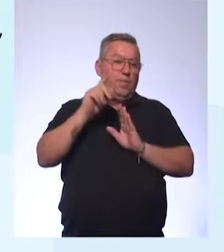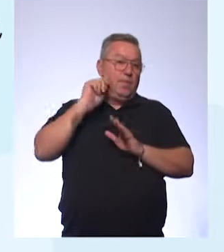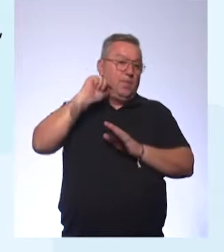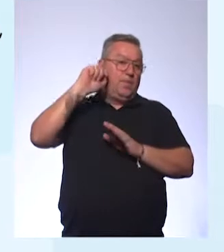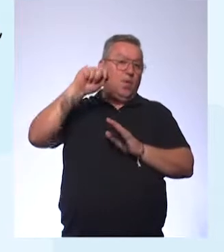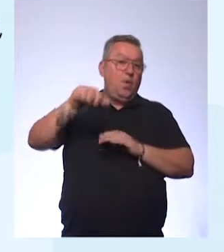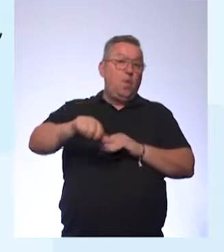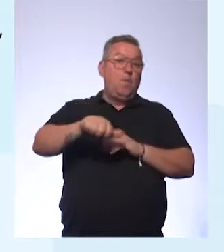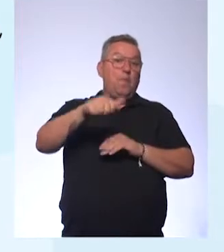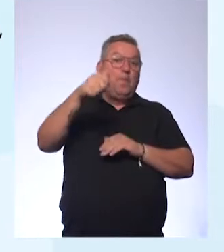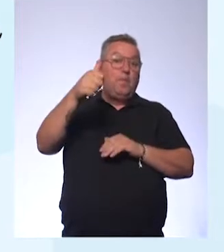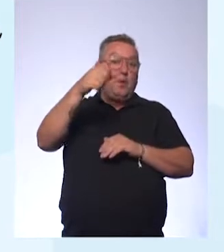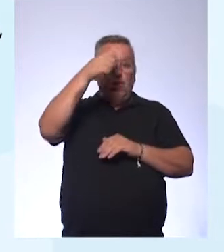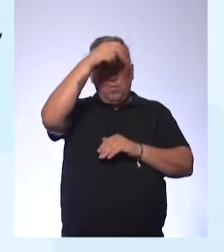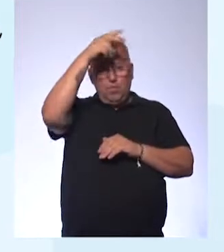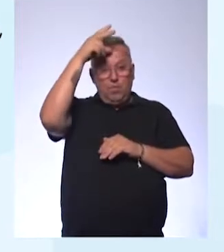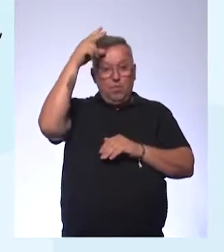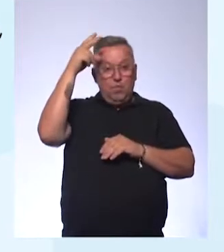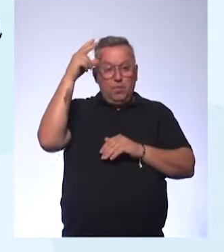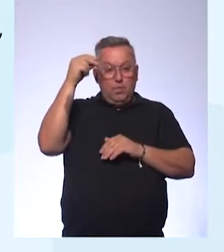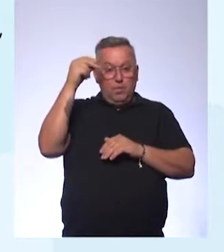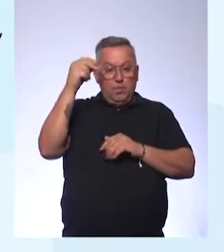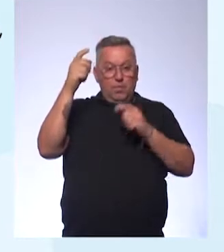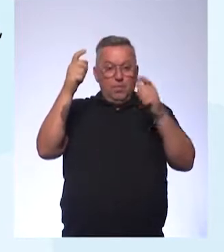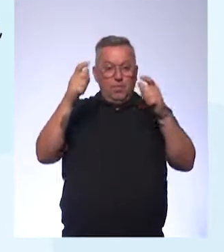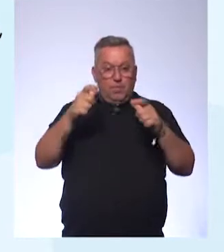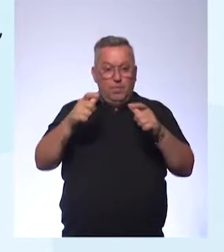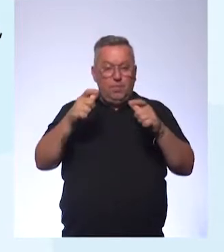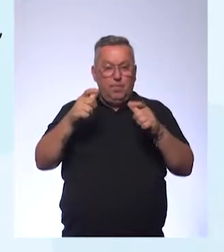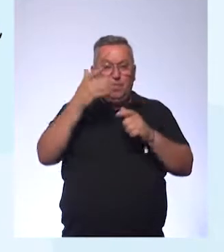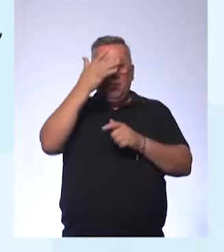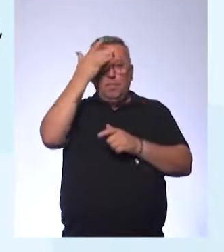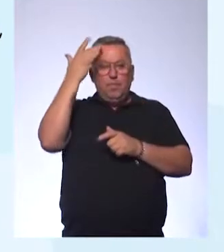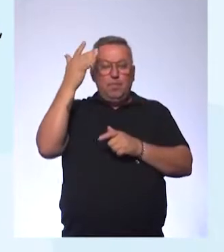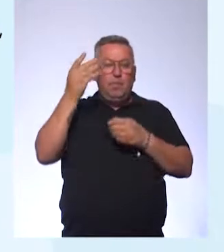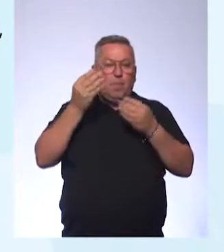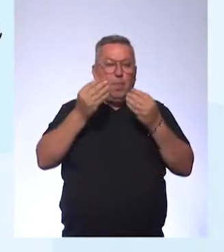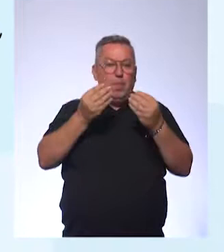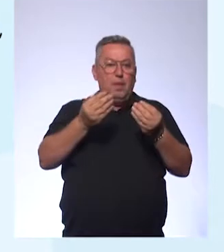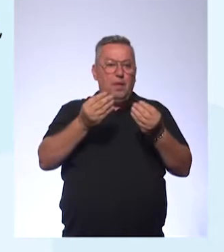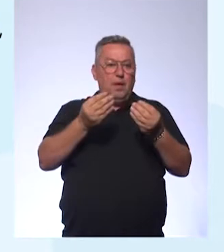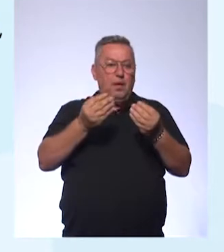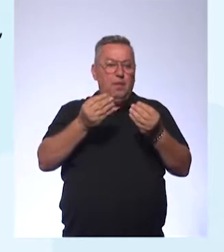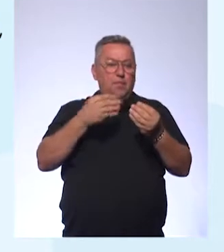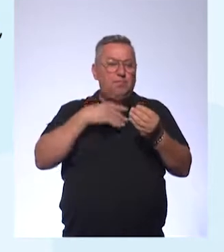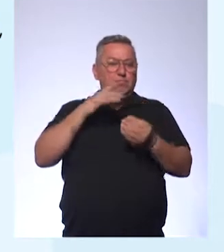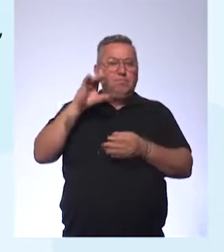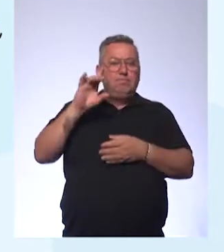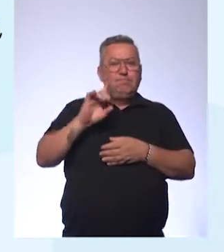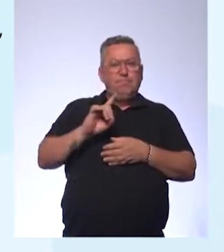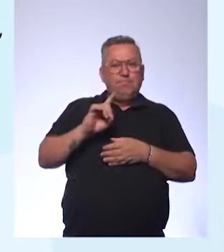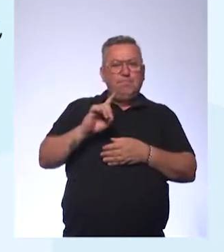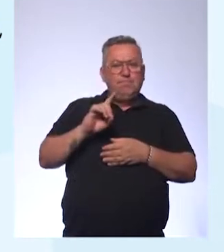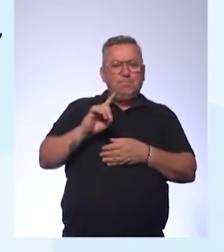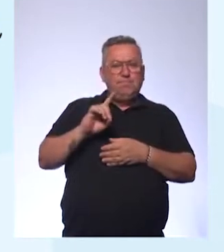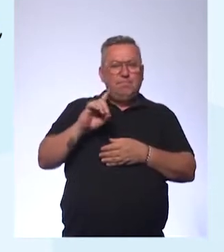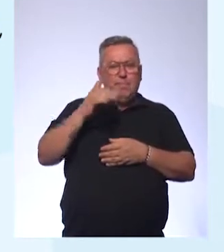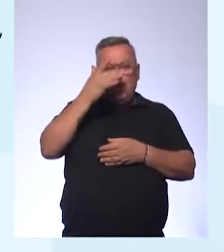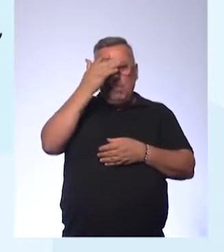primeiro cemitério público ali destinado a dar pelo menos uma dignidade a essas